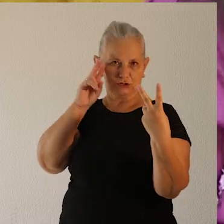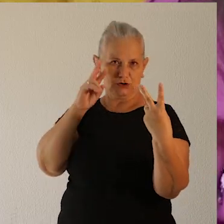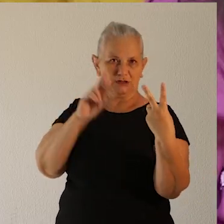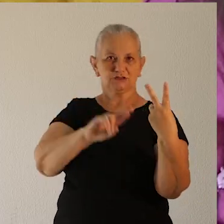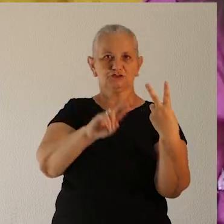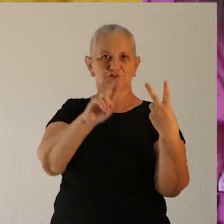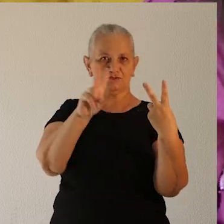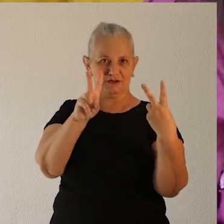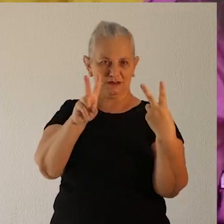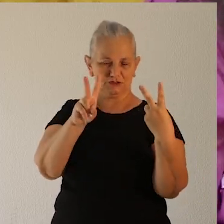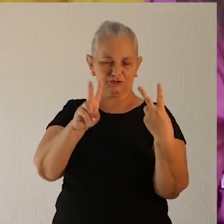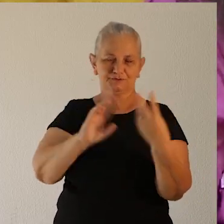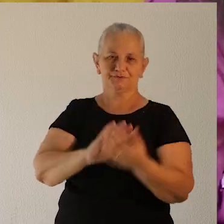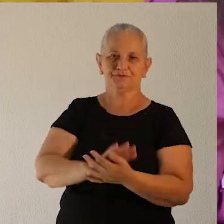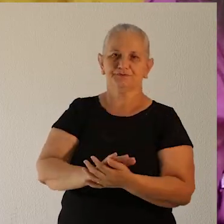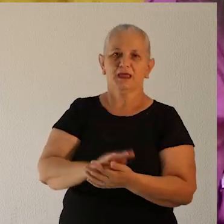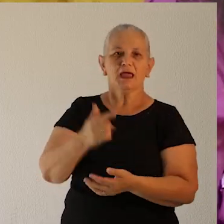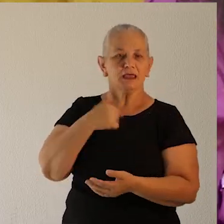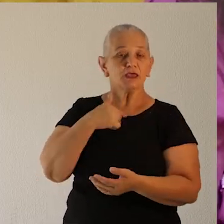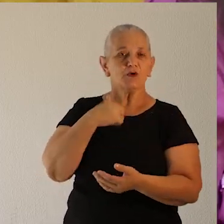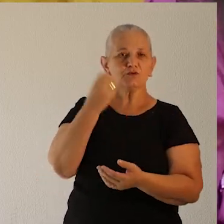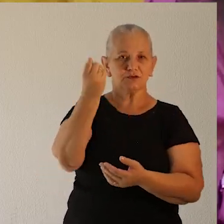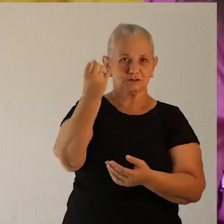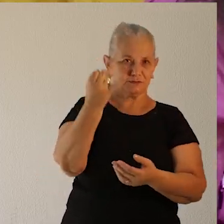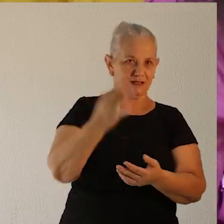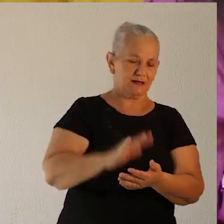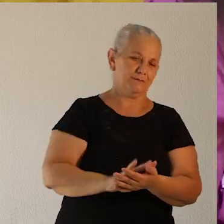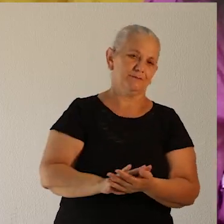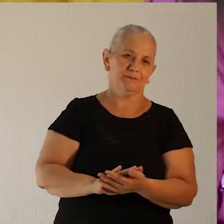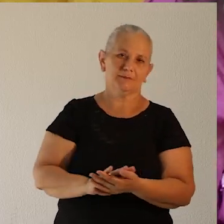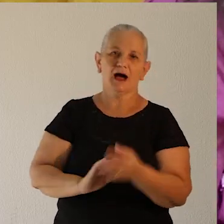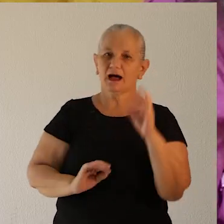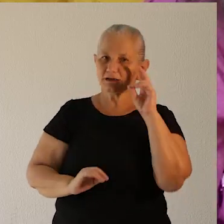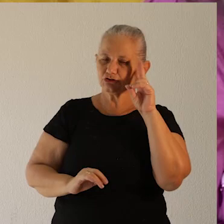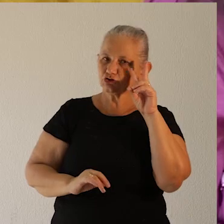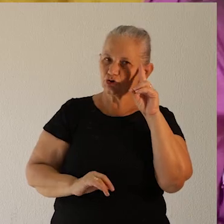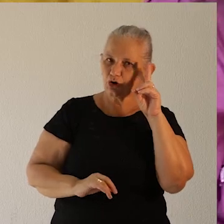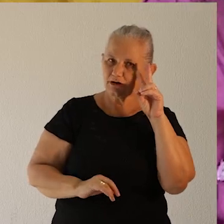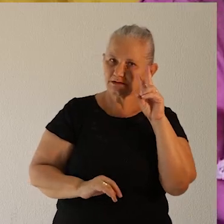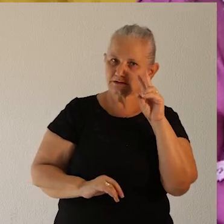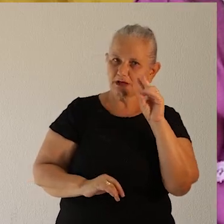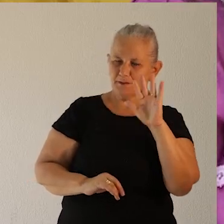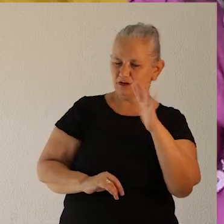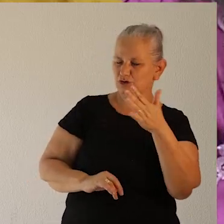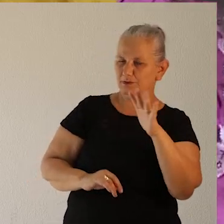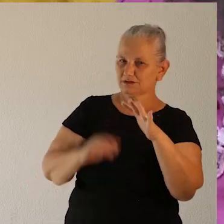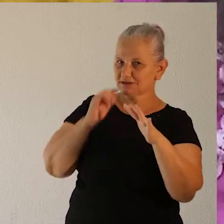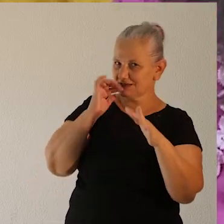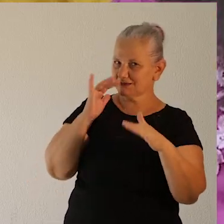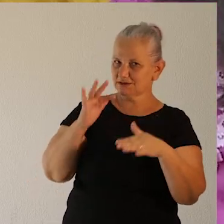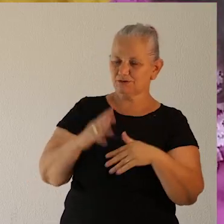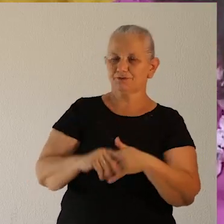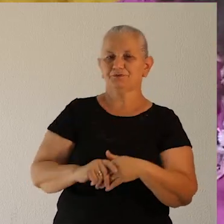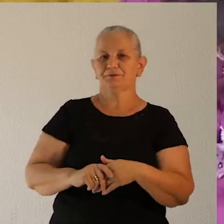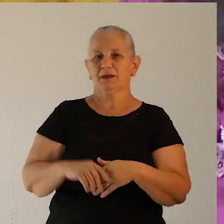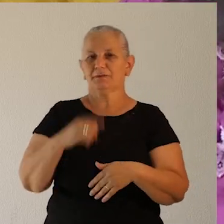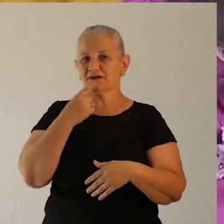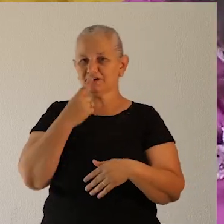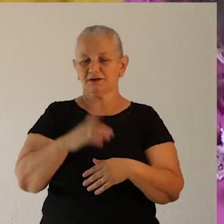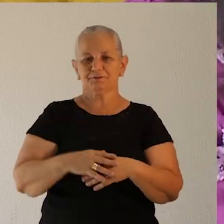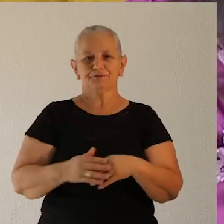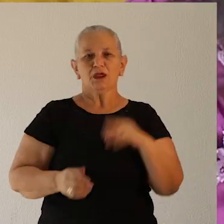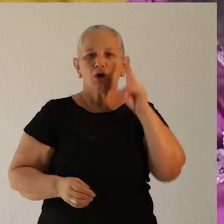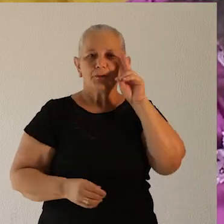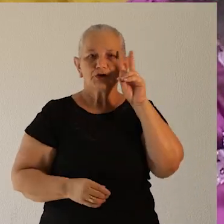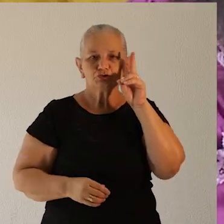se fossem os bonecos. E eu vou contar assim, a história, que mais ou menos assim, para falar desse personagem. Essa é a história